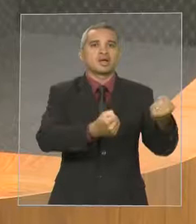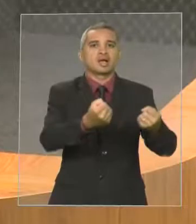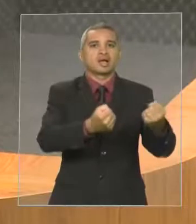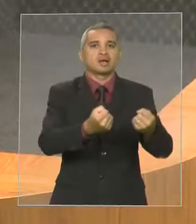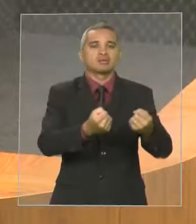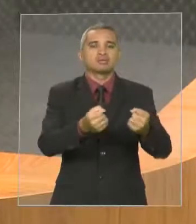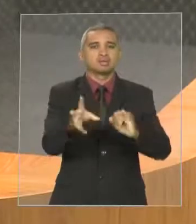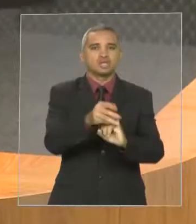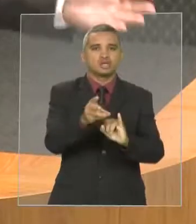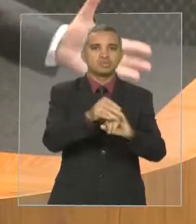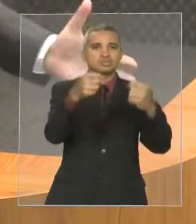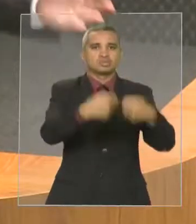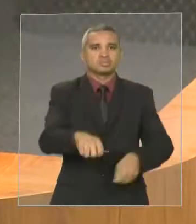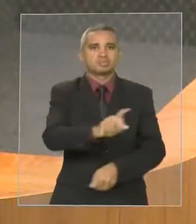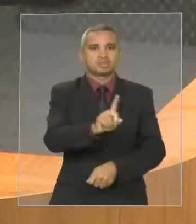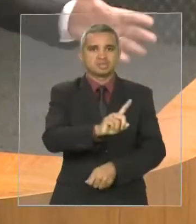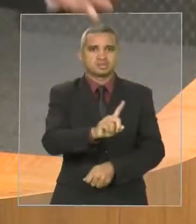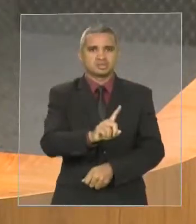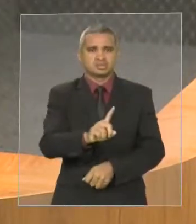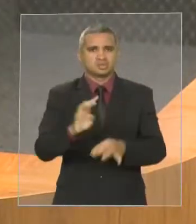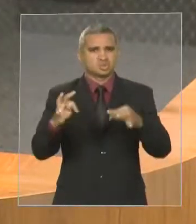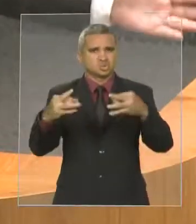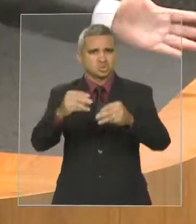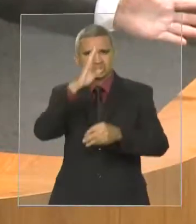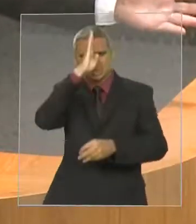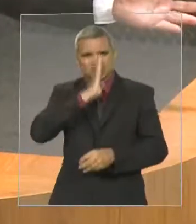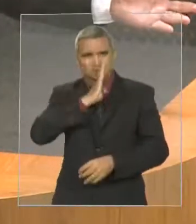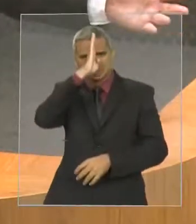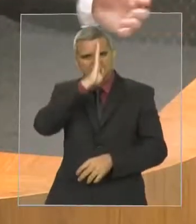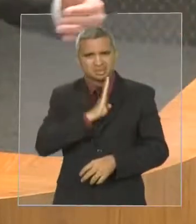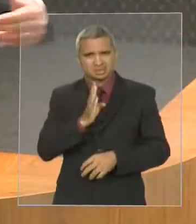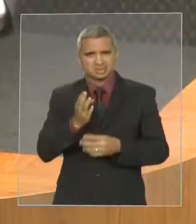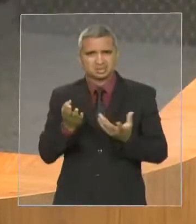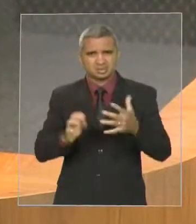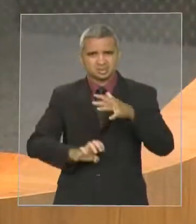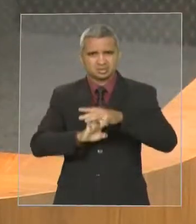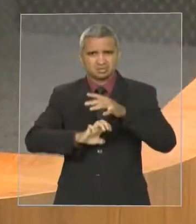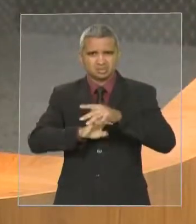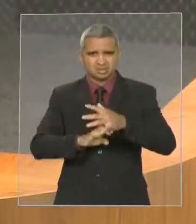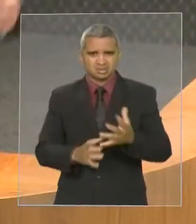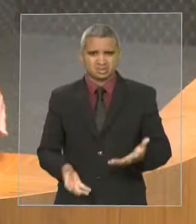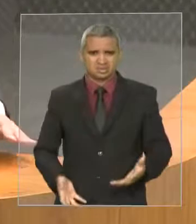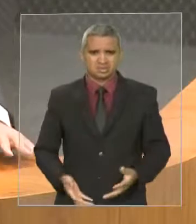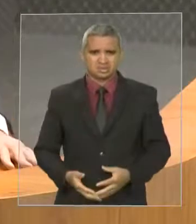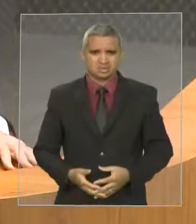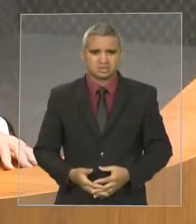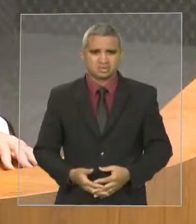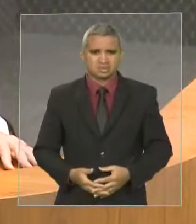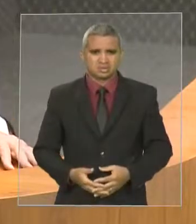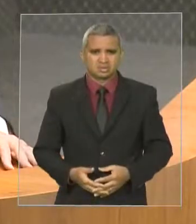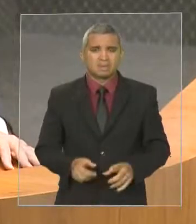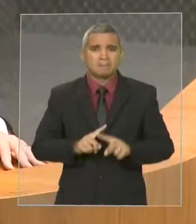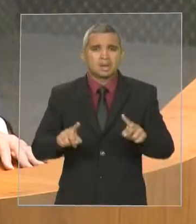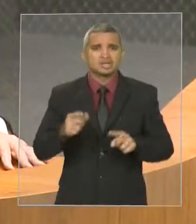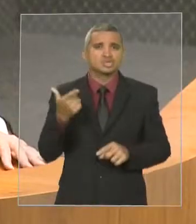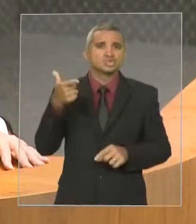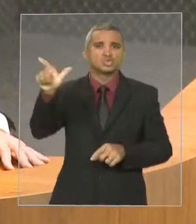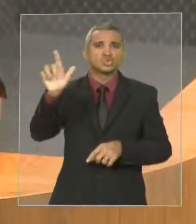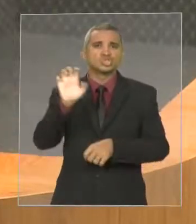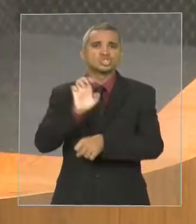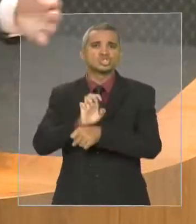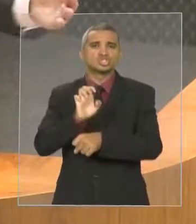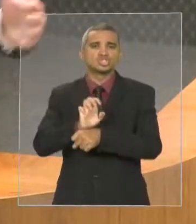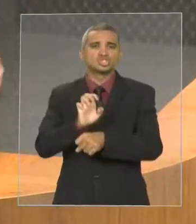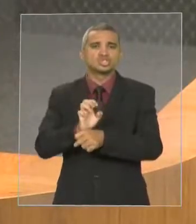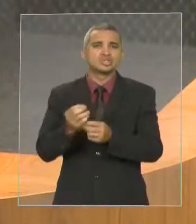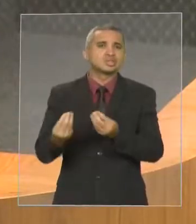que é uma isenção total de impostos para a multinacional. O que é que os outros estados estão oferecendo para essas empresas se implantarem? É